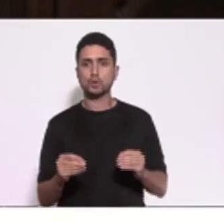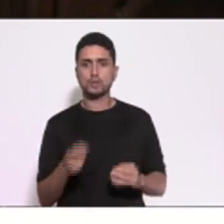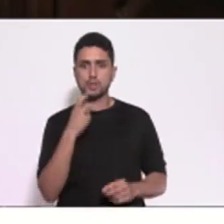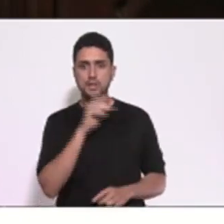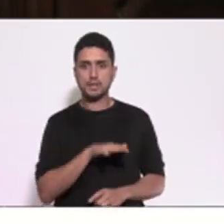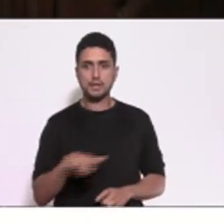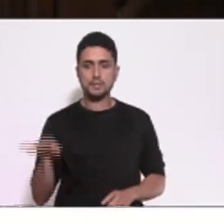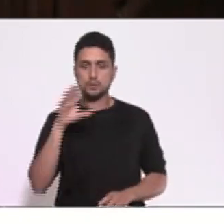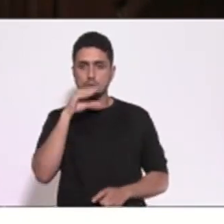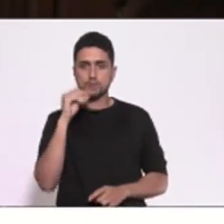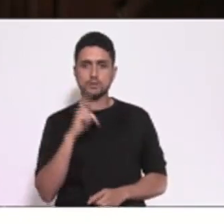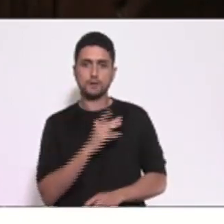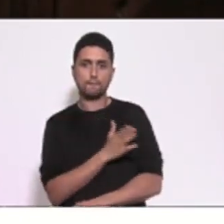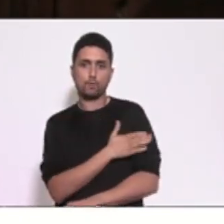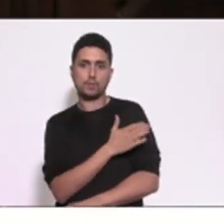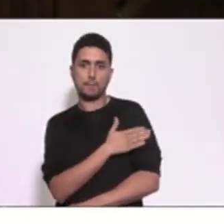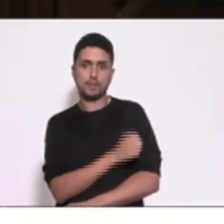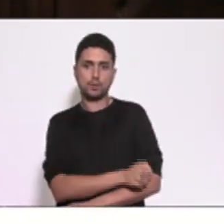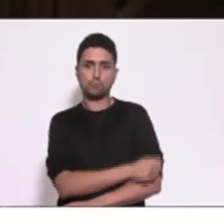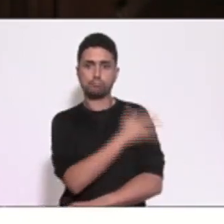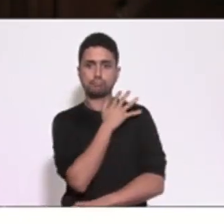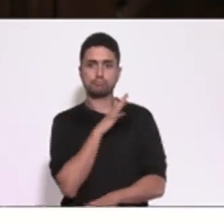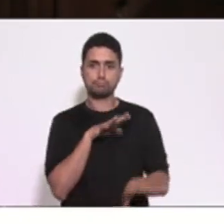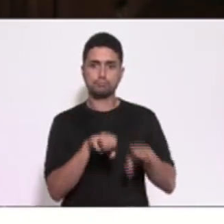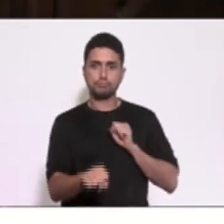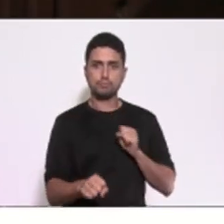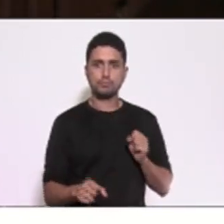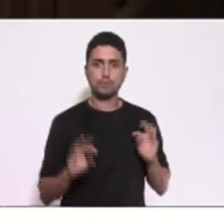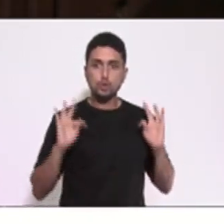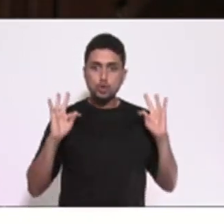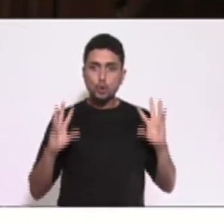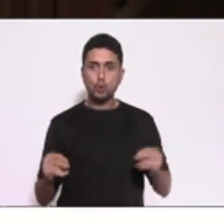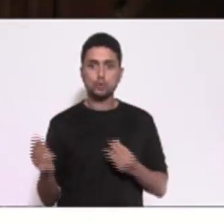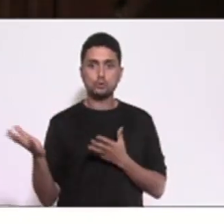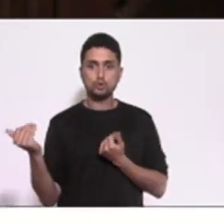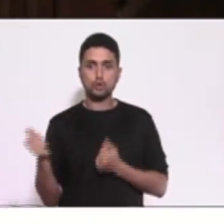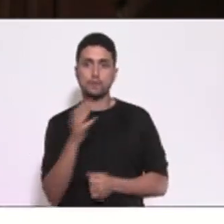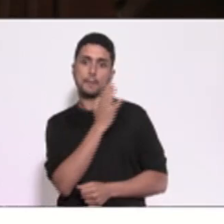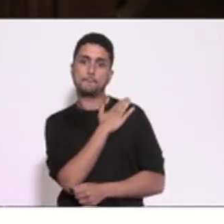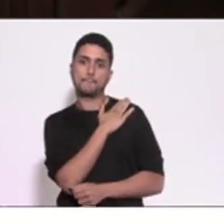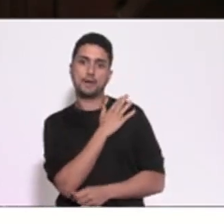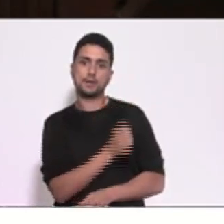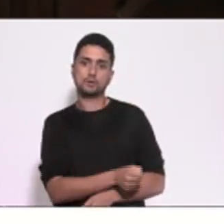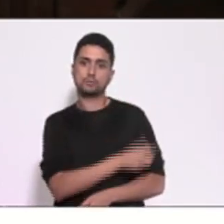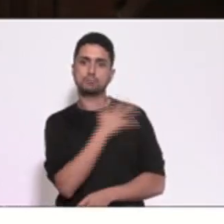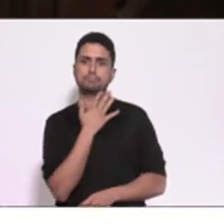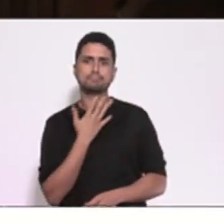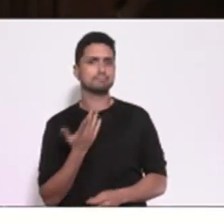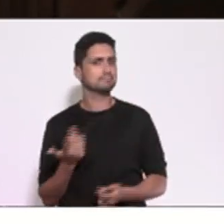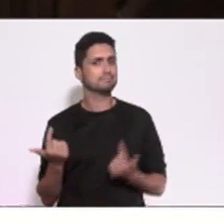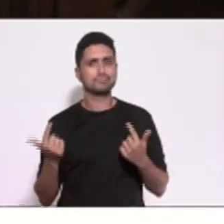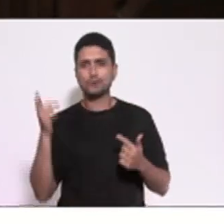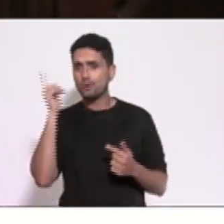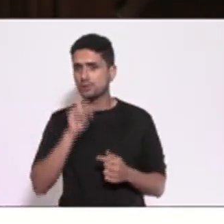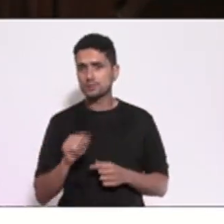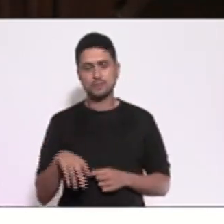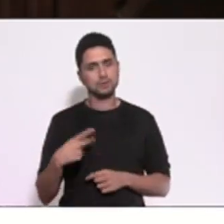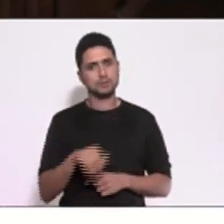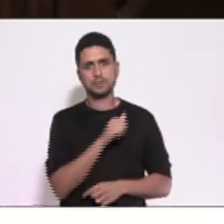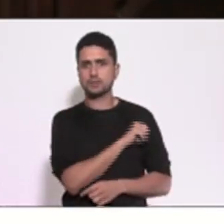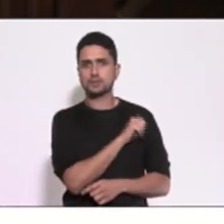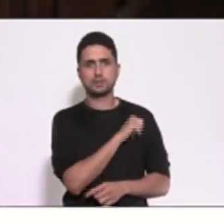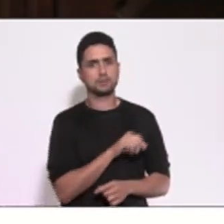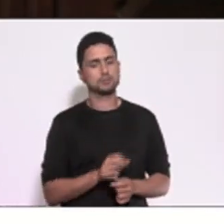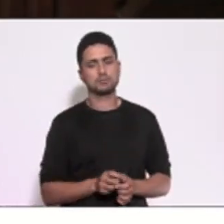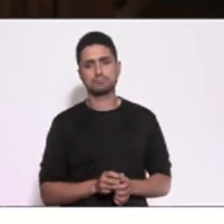no Rio de Janeiro. Que todos os jovens, adolescentes e jovens, completem o ensino médio, o que estamos longe de conseguir no Rio de Janeiro e no